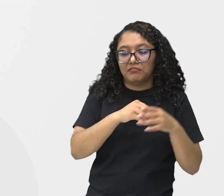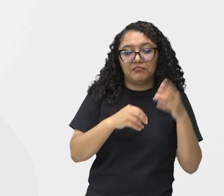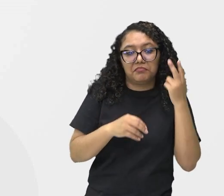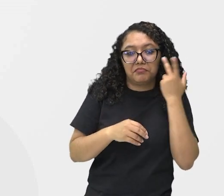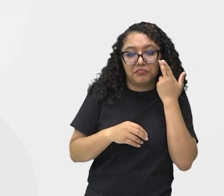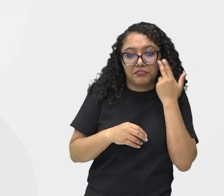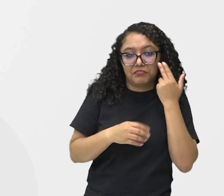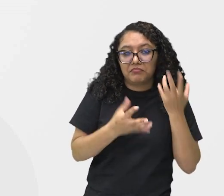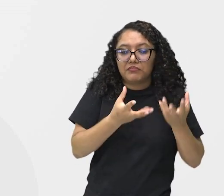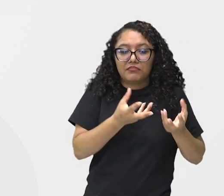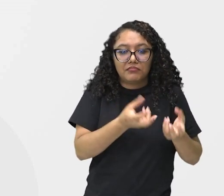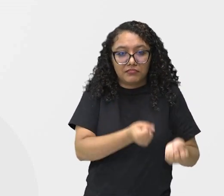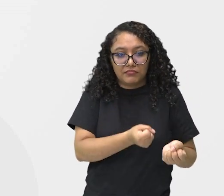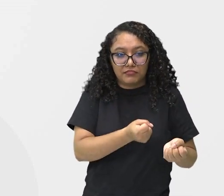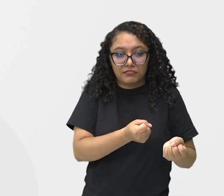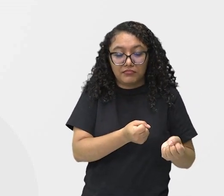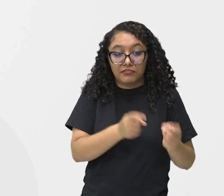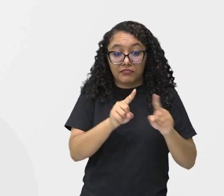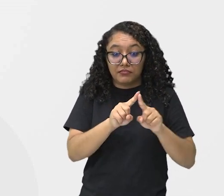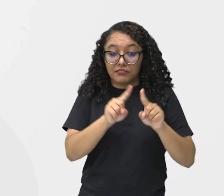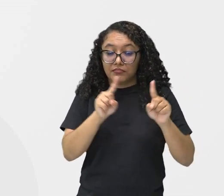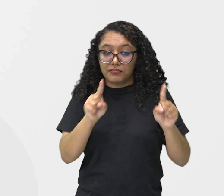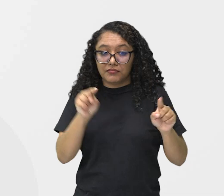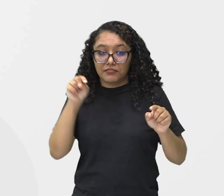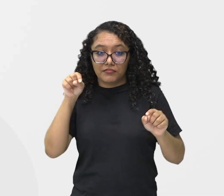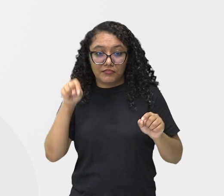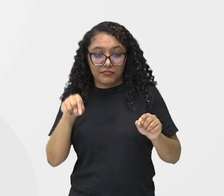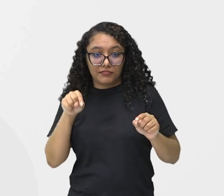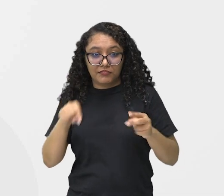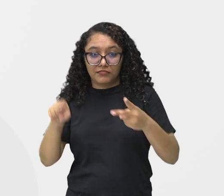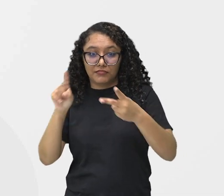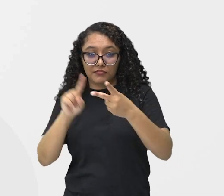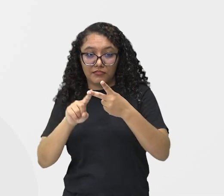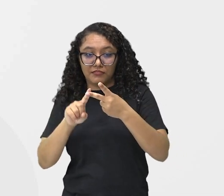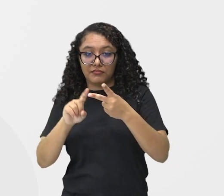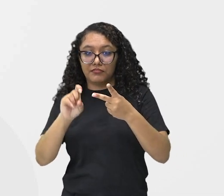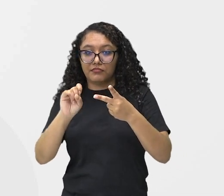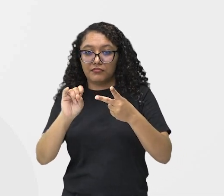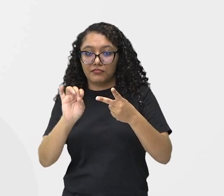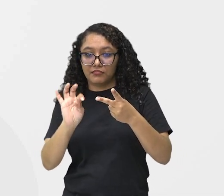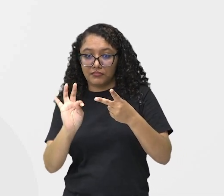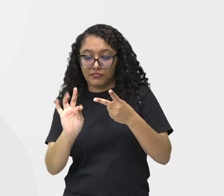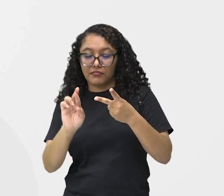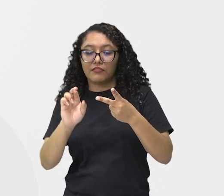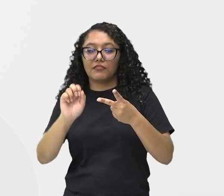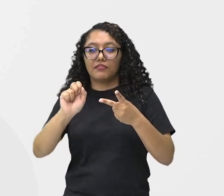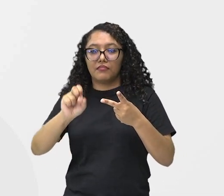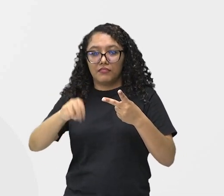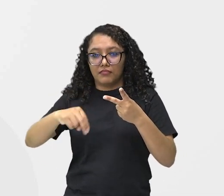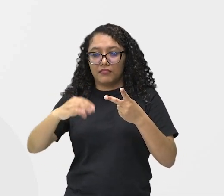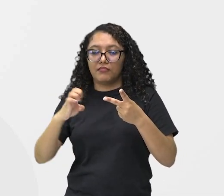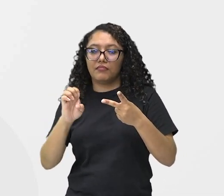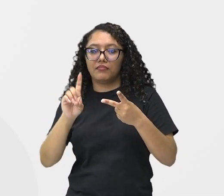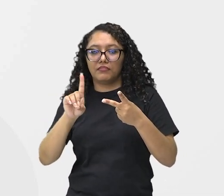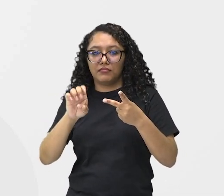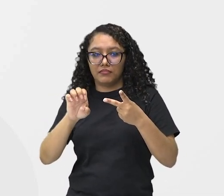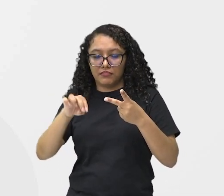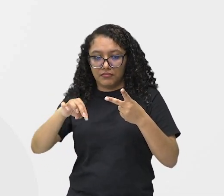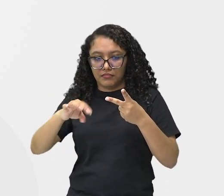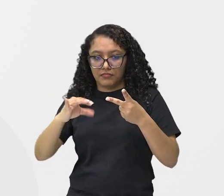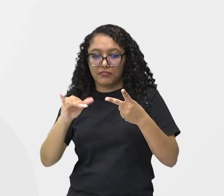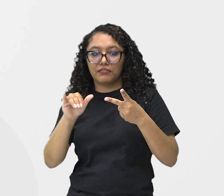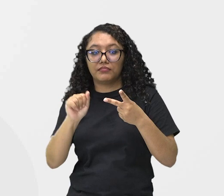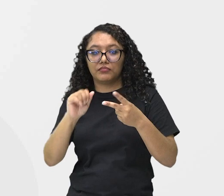do aceitável. Mas nós estamos vendo aí que a transcendência,